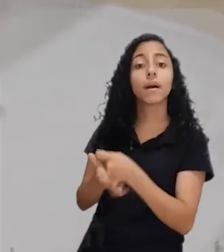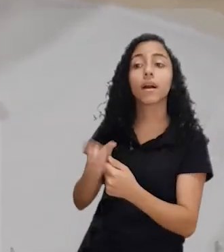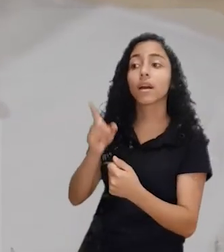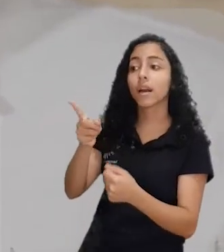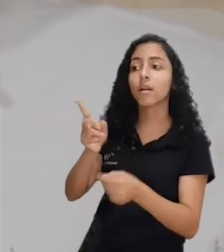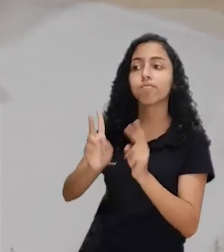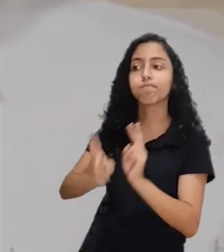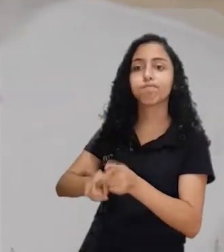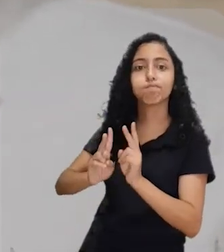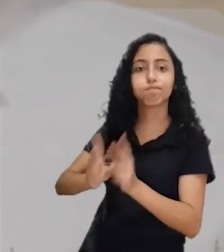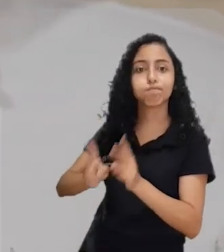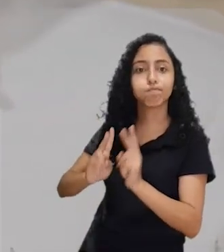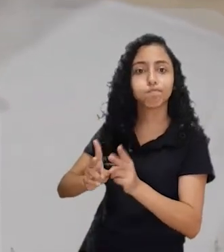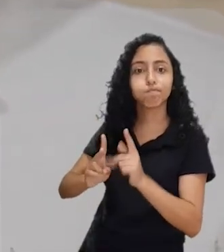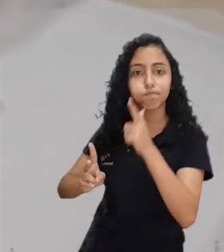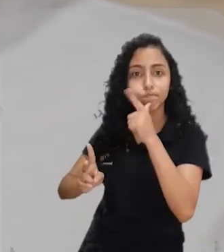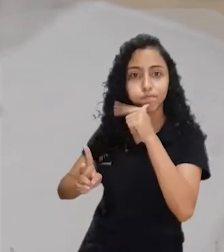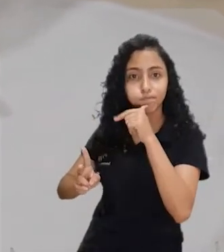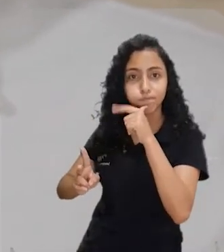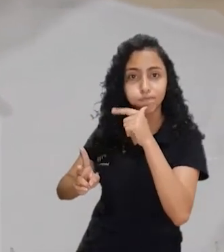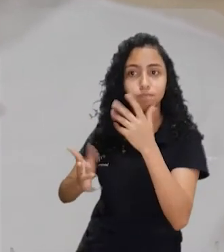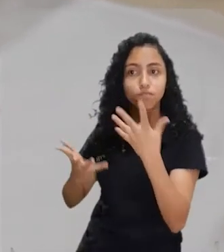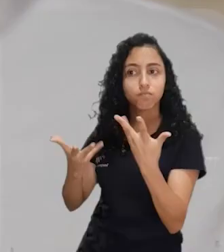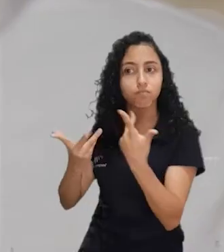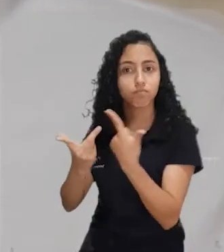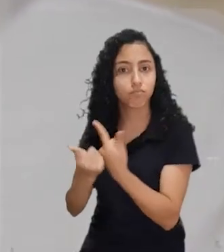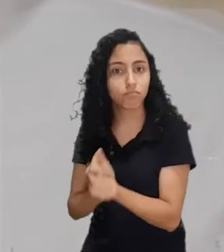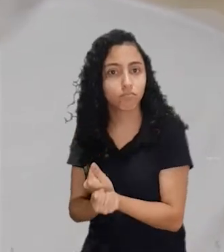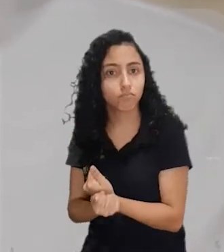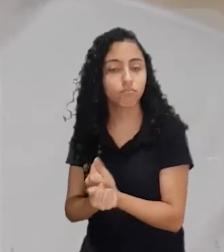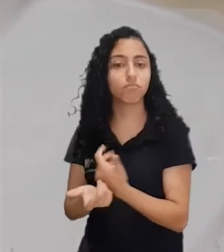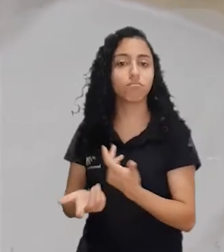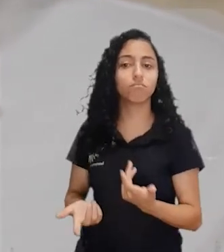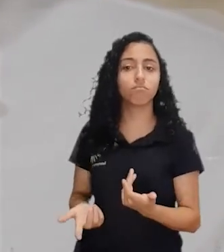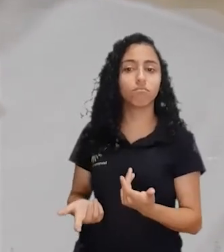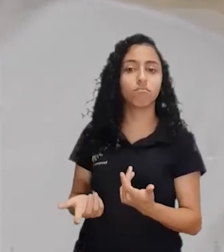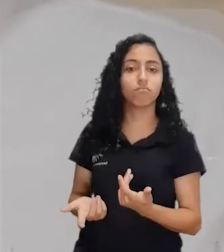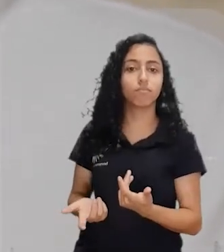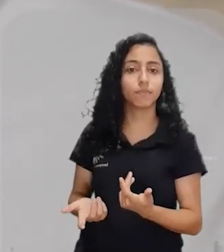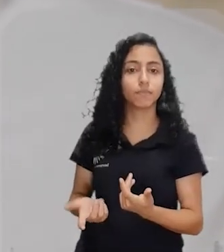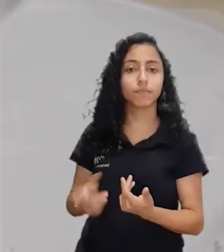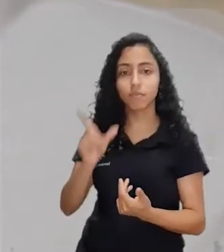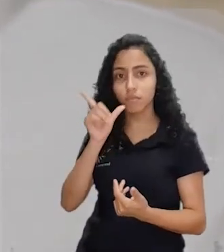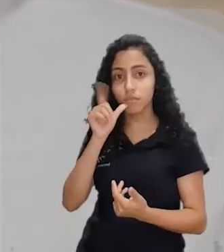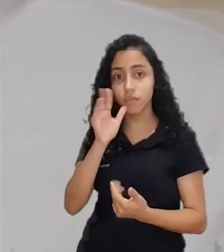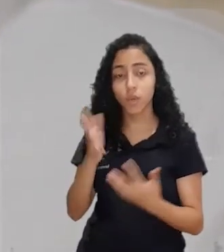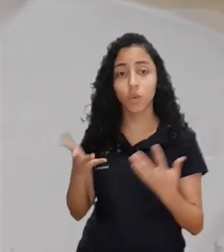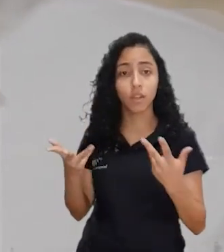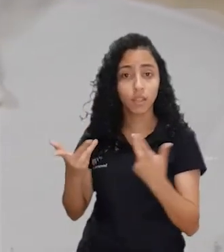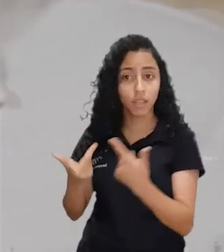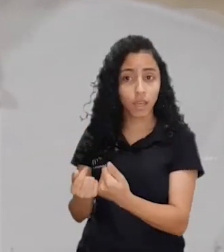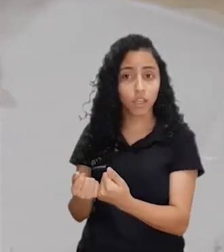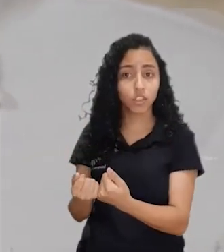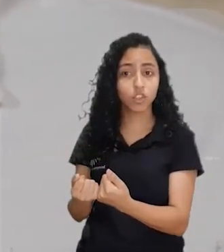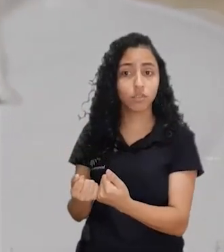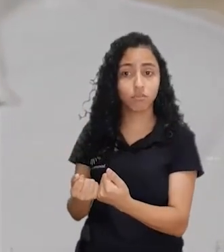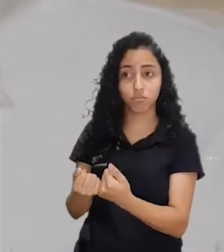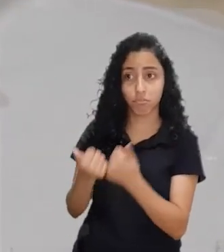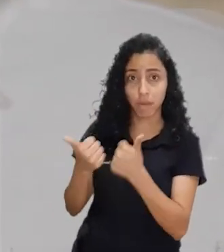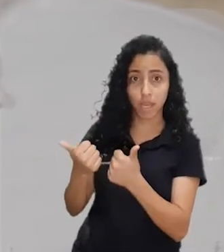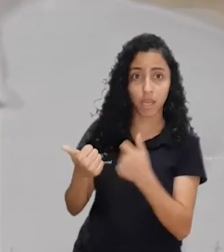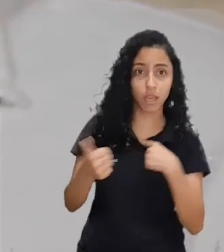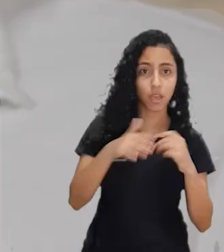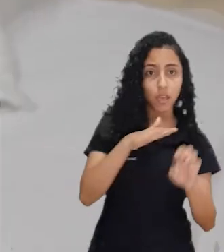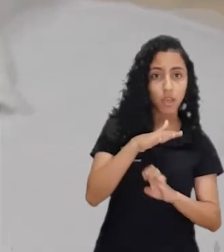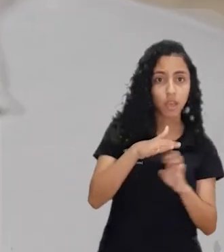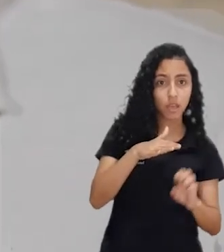que ele ofereça esse serviço ambiental, que seria uma água de qualidade, uma vez que essa água de qualidade vai